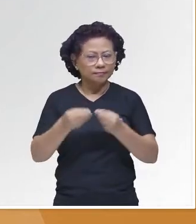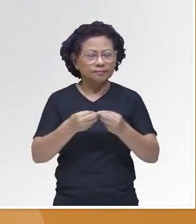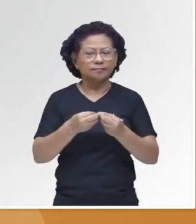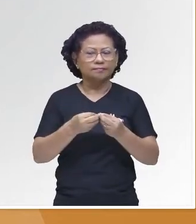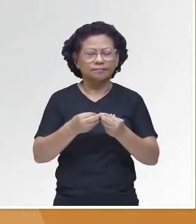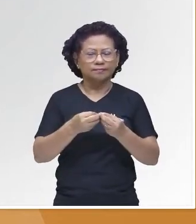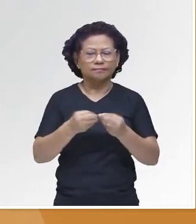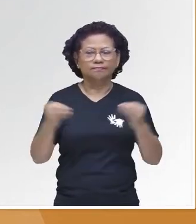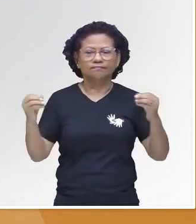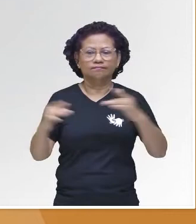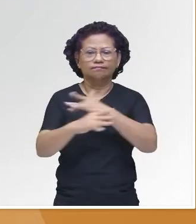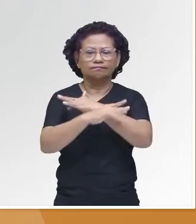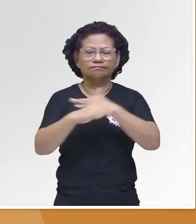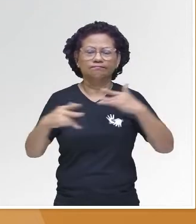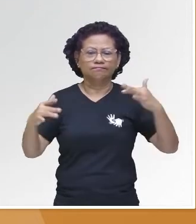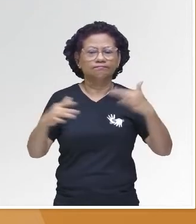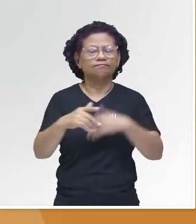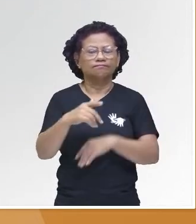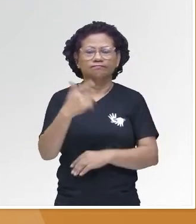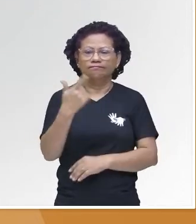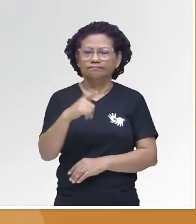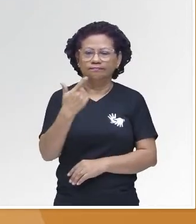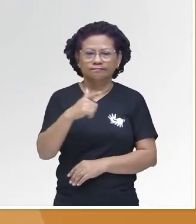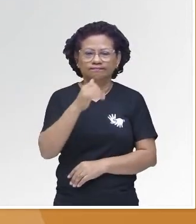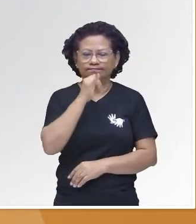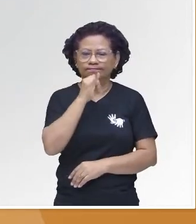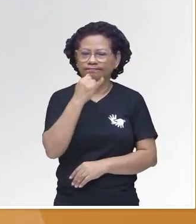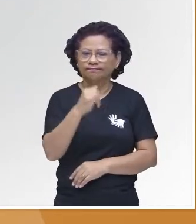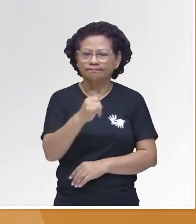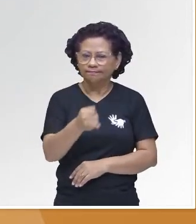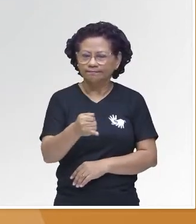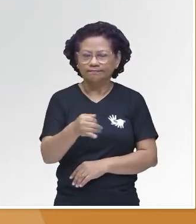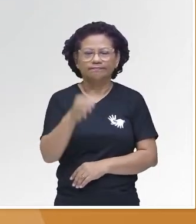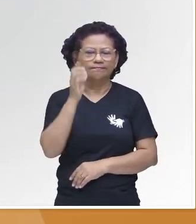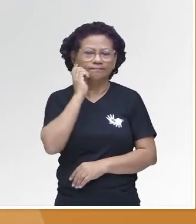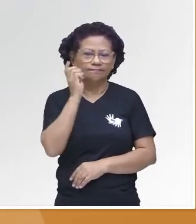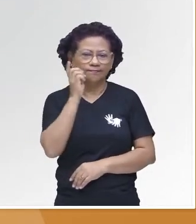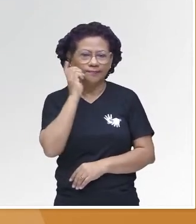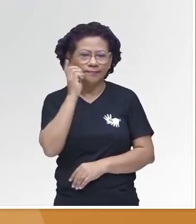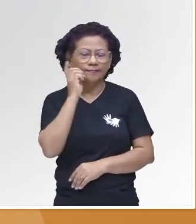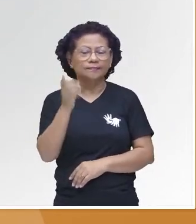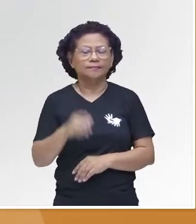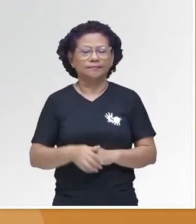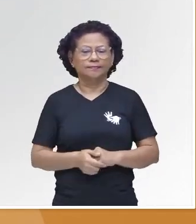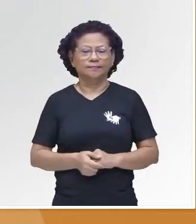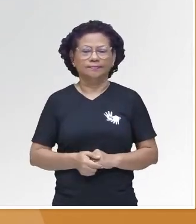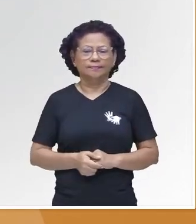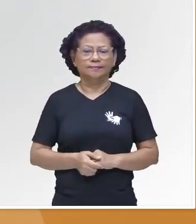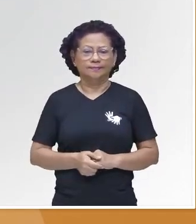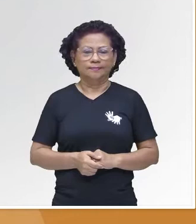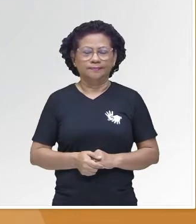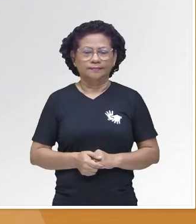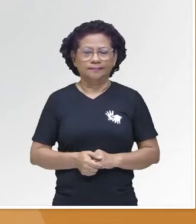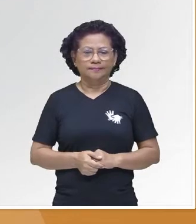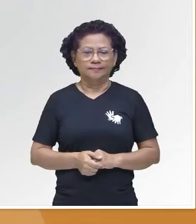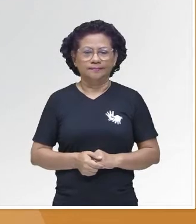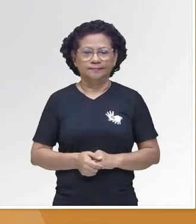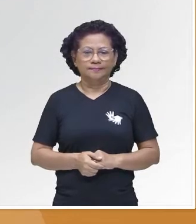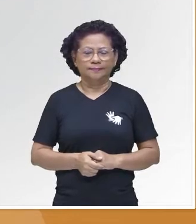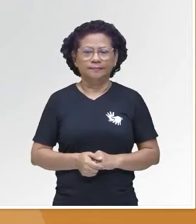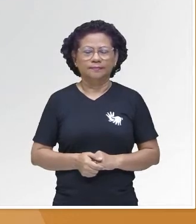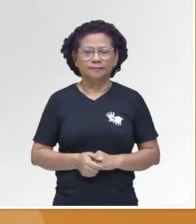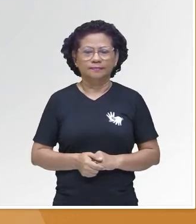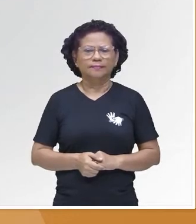acabam não conseguindo, né, realizar suas atividades diárias aí durante o decorrer do dia. Então,